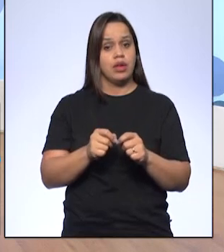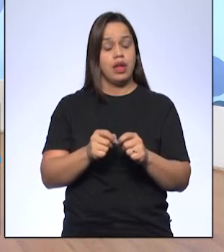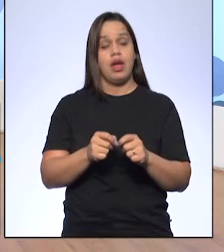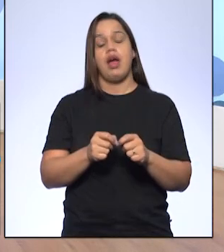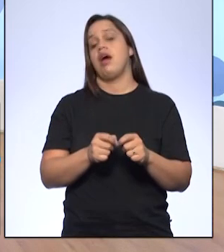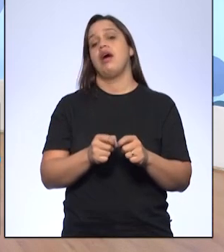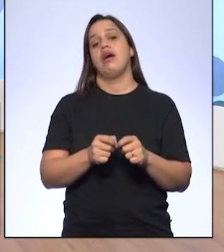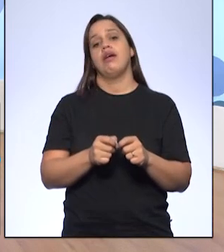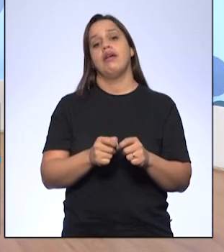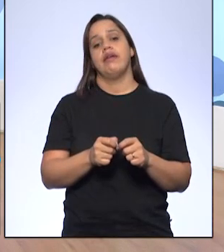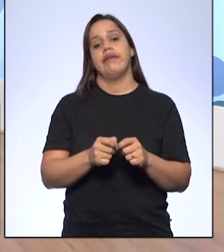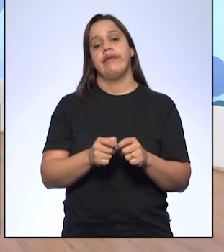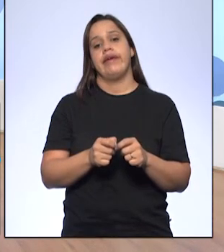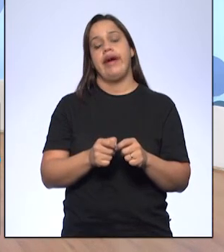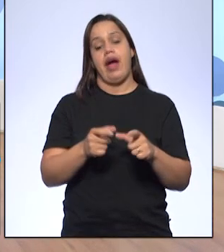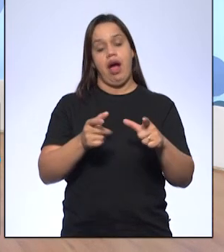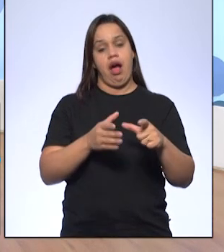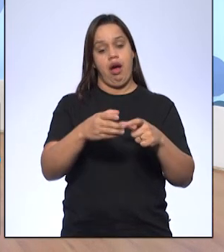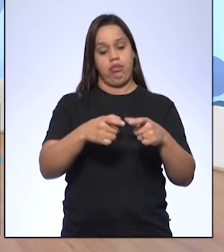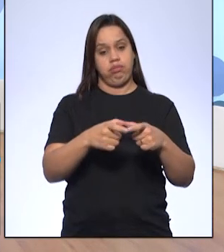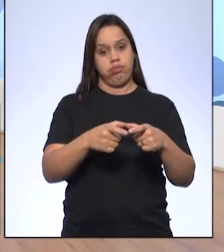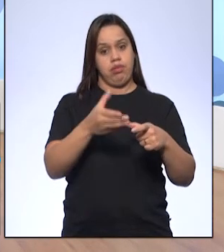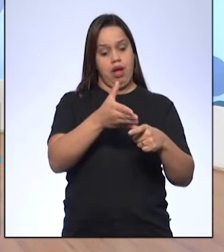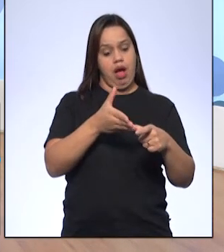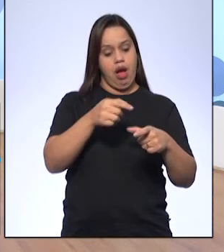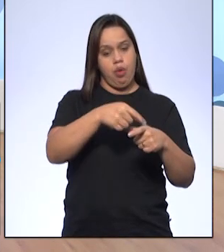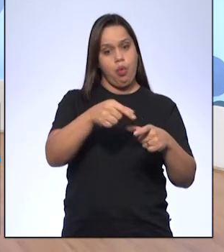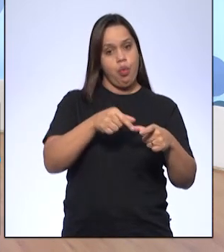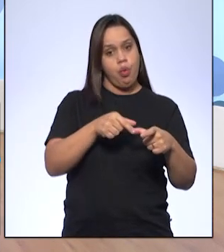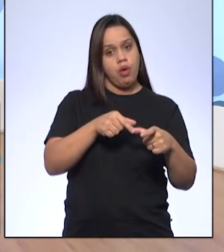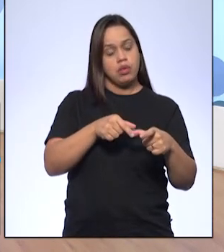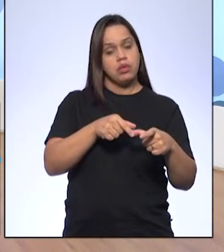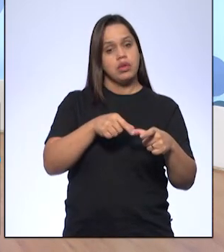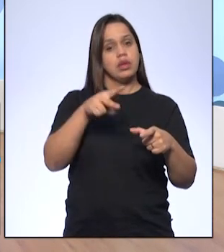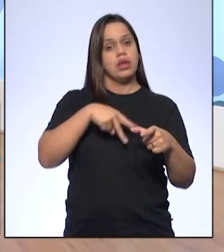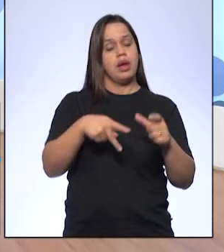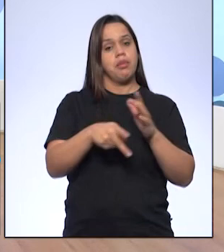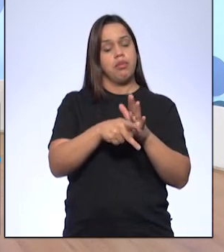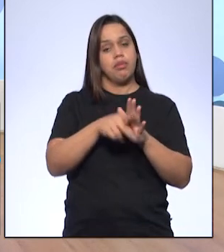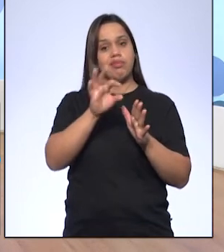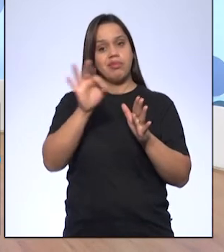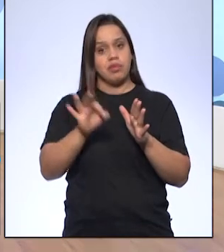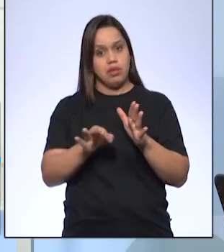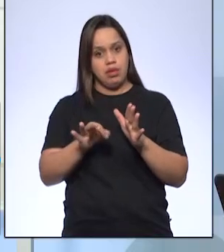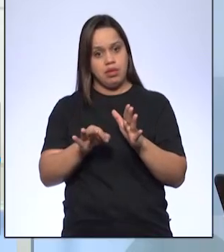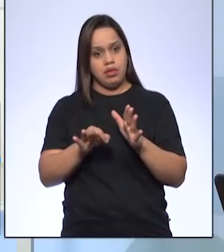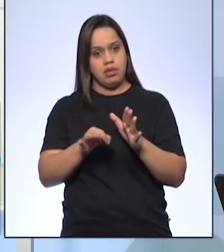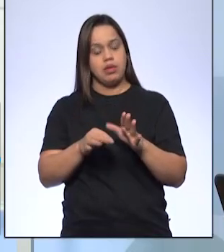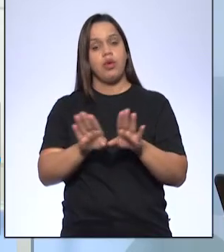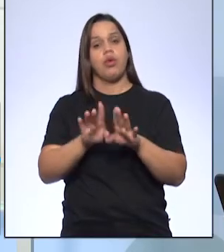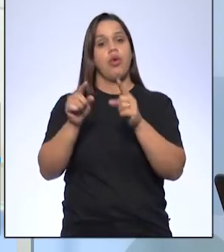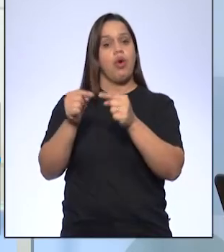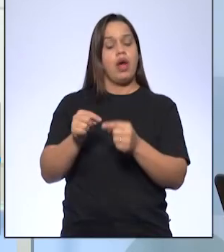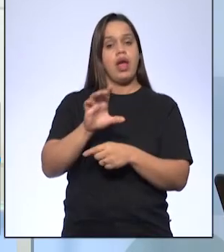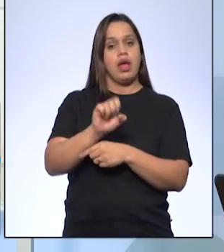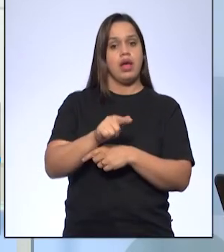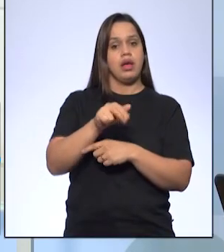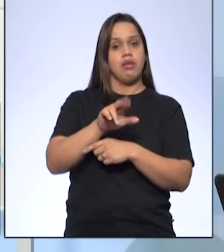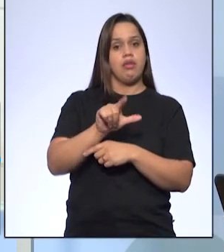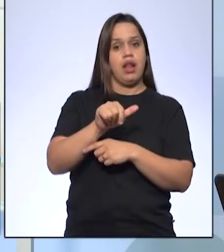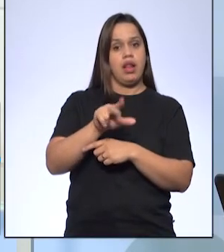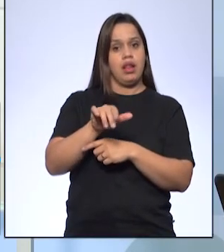equivalente àquela porcentagem, não é isso? Isso mesmo. Uma forma mais fácil, talvez, de localizar, Lê,